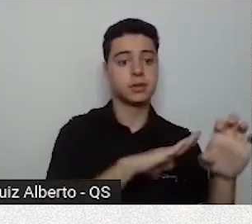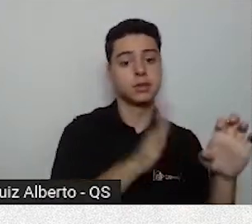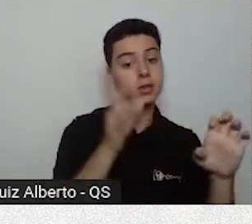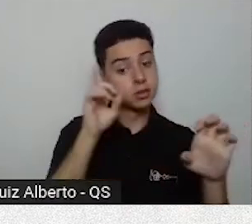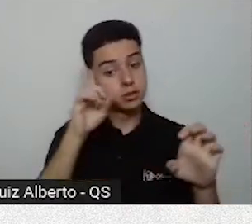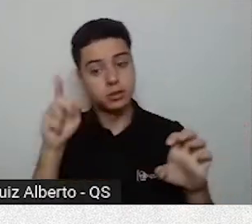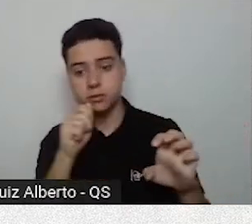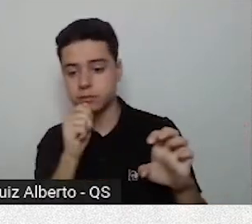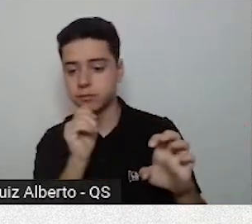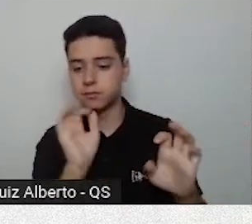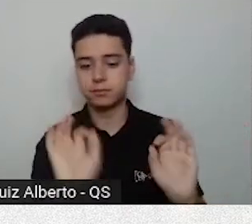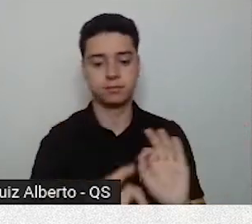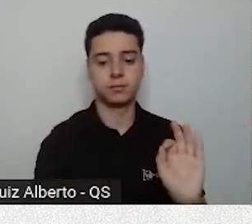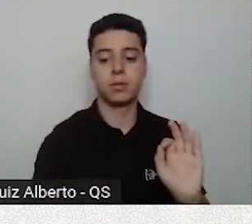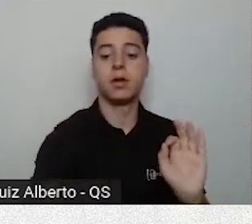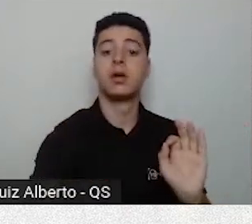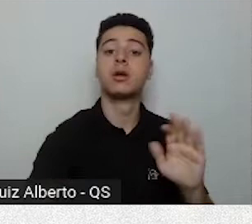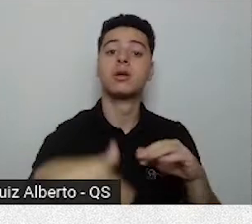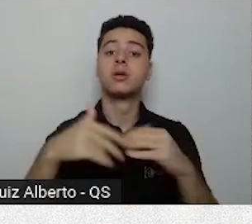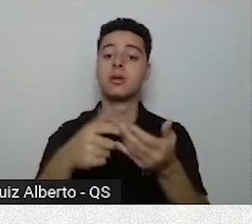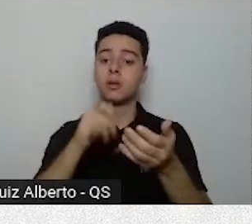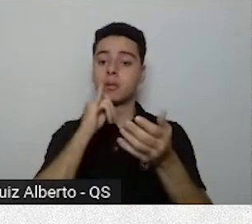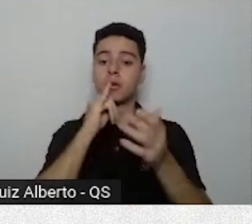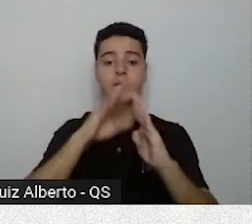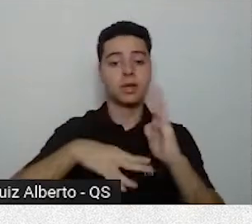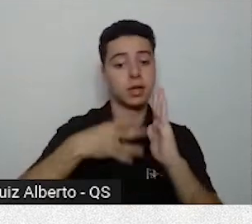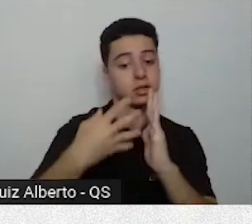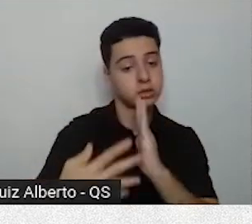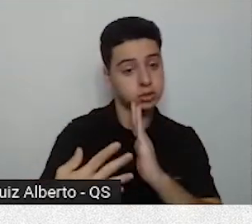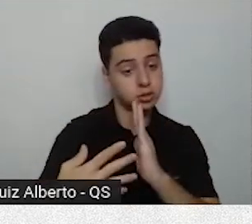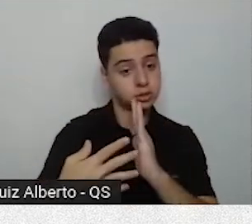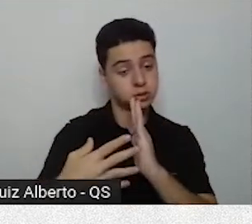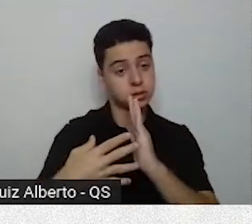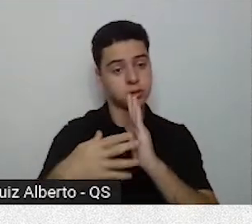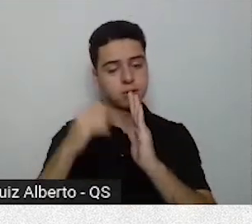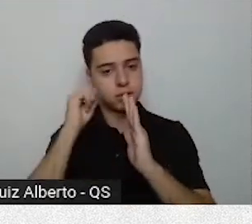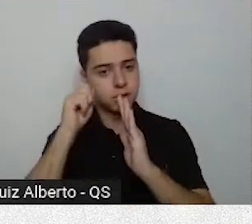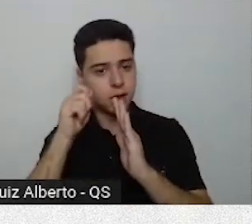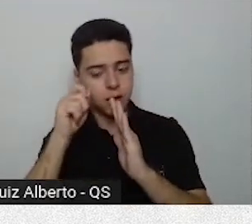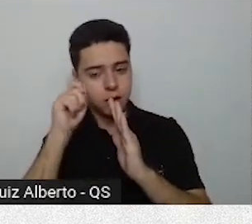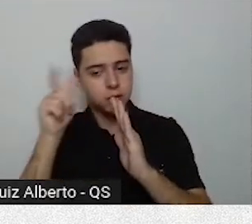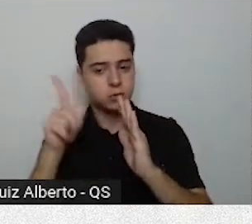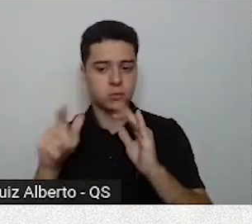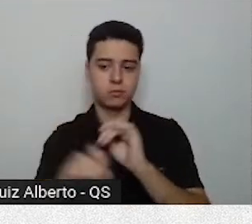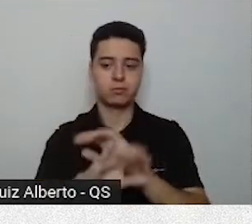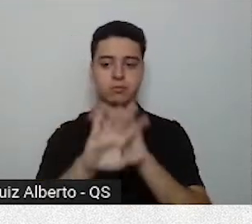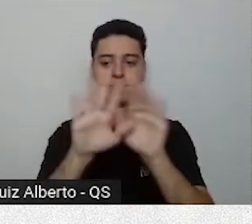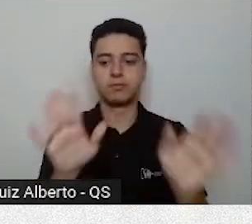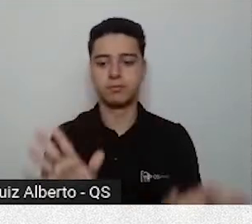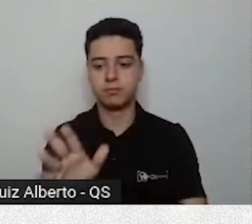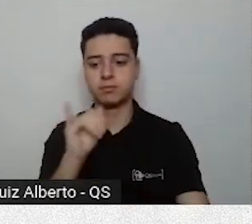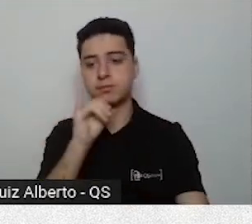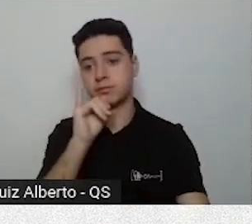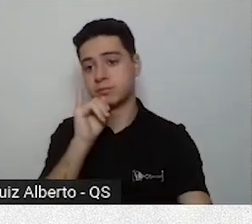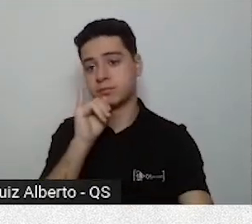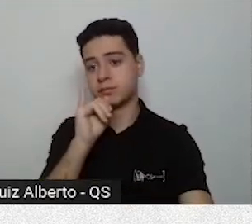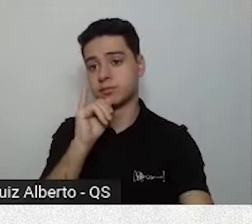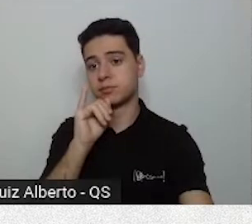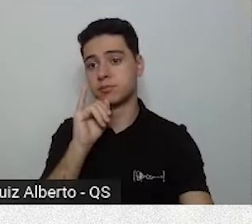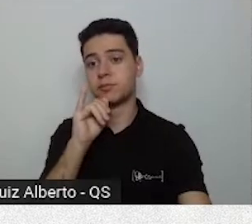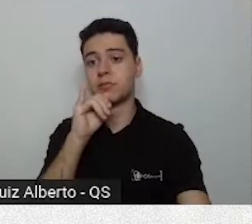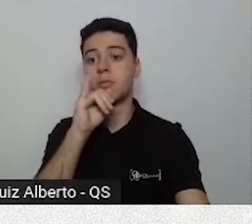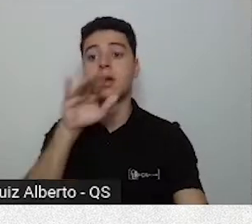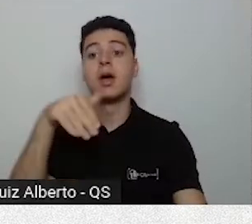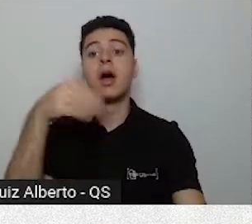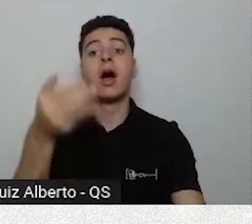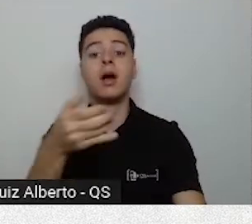tinta de repolho. Ela estava bem diluída, então ela deu esse lilás bem clarinho. A próxima é do suco do